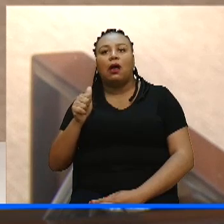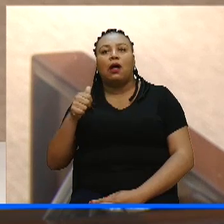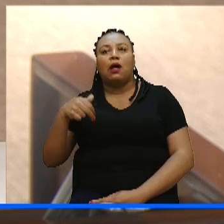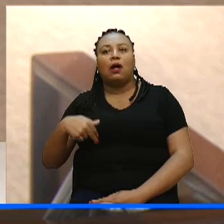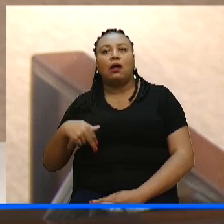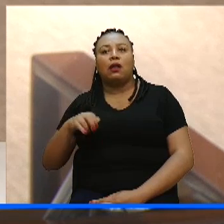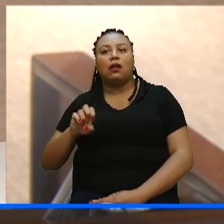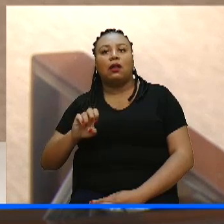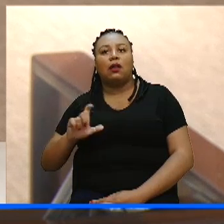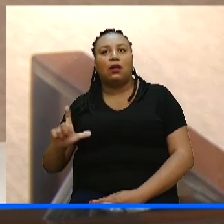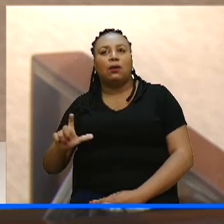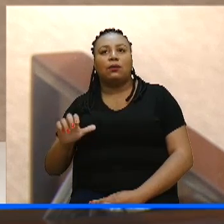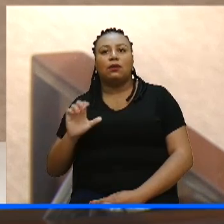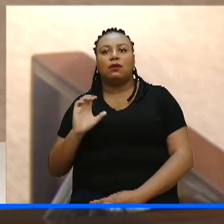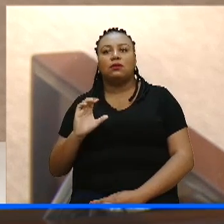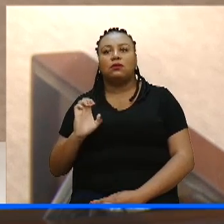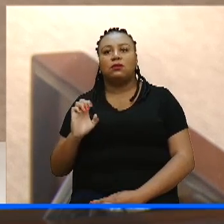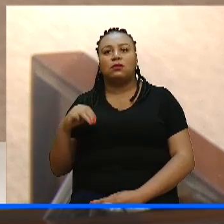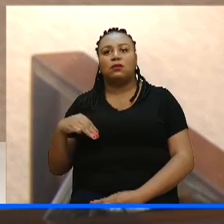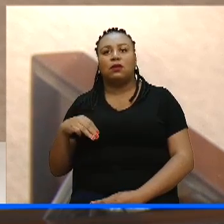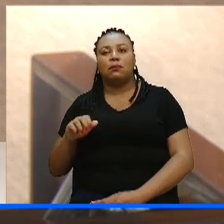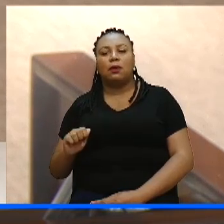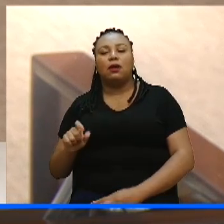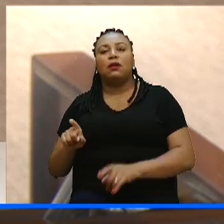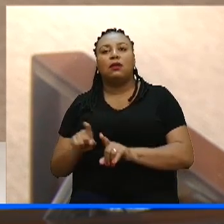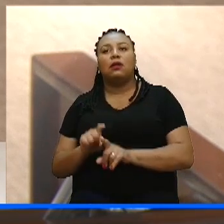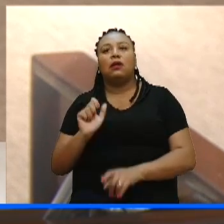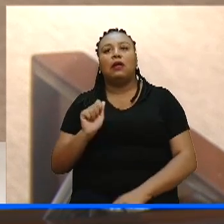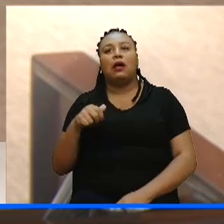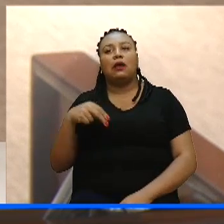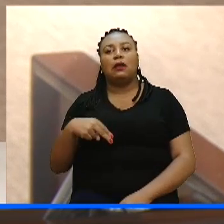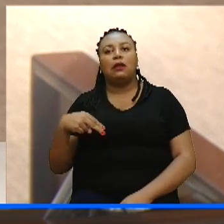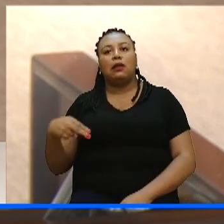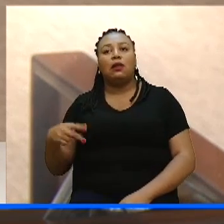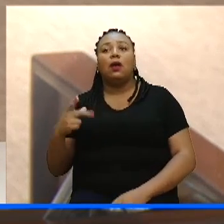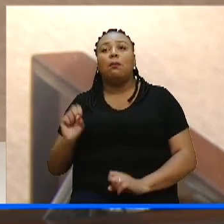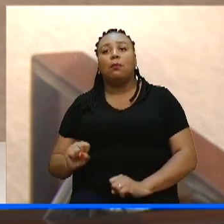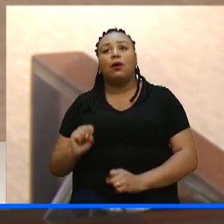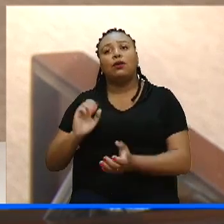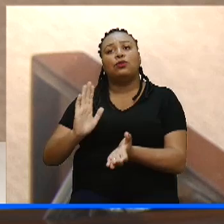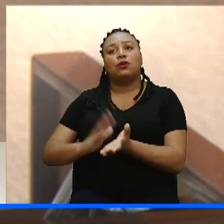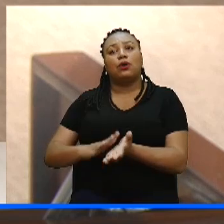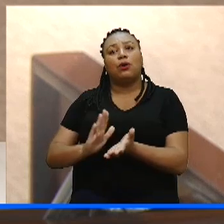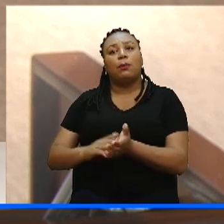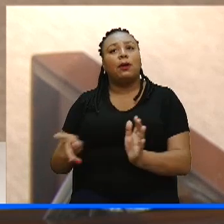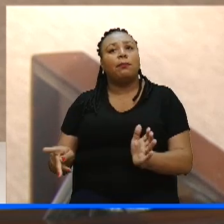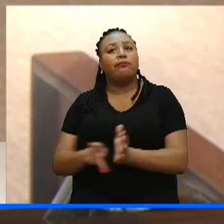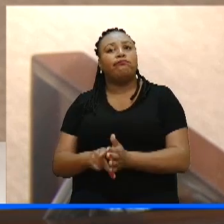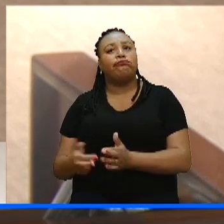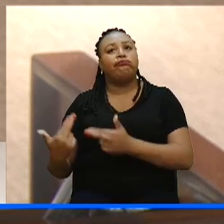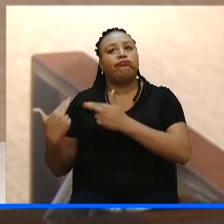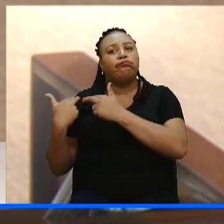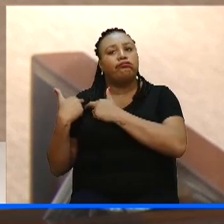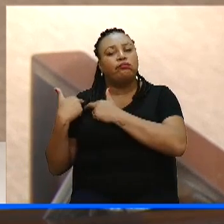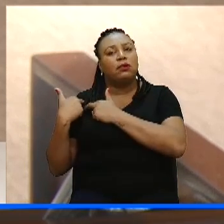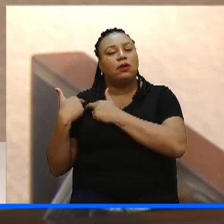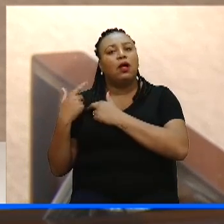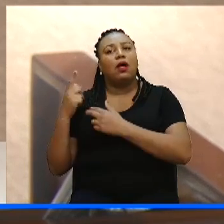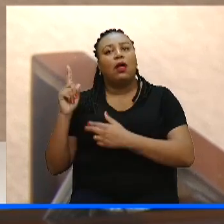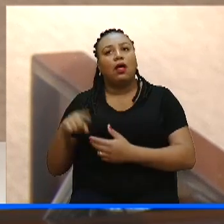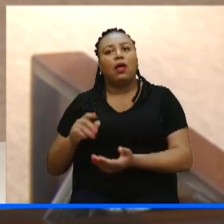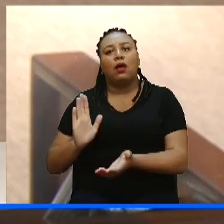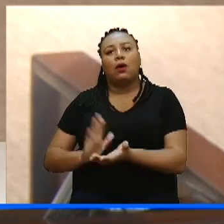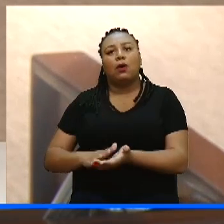ea nm possam cobrar aquilo que é de sua responsabilidade que é